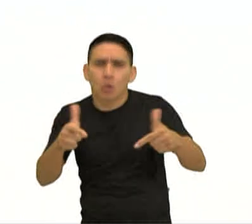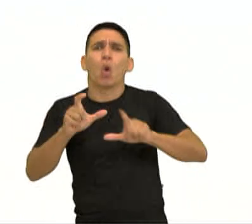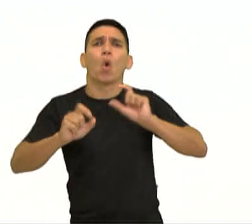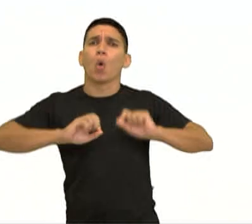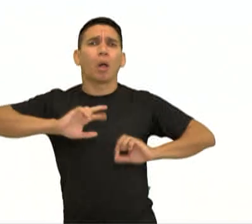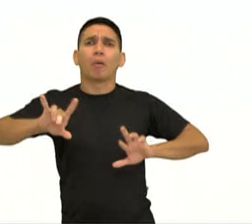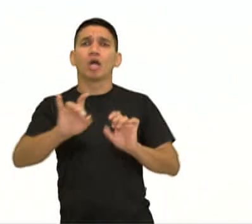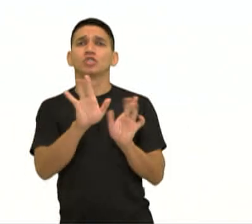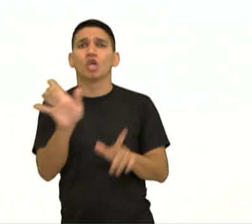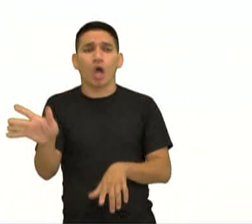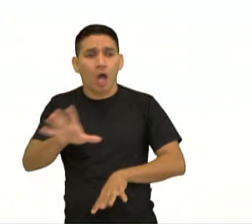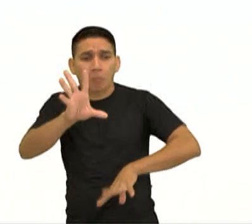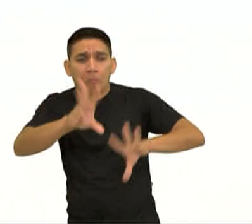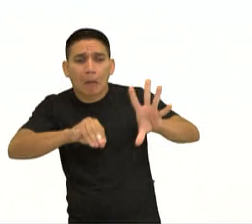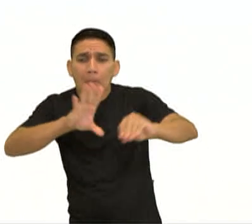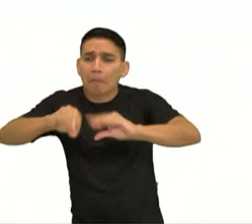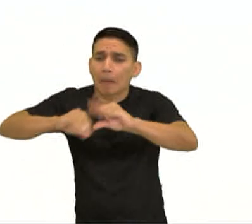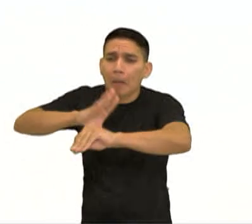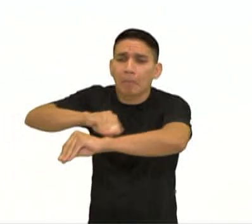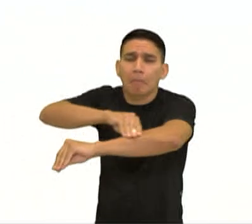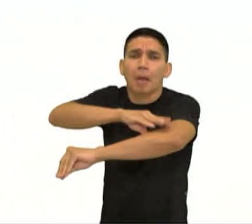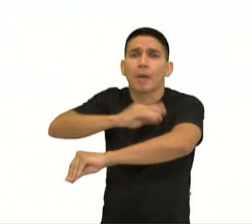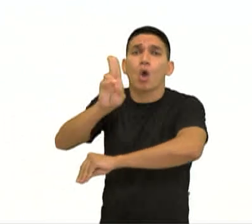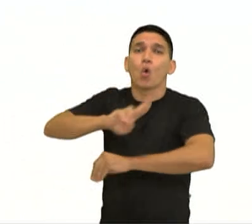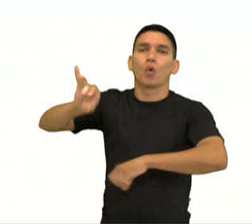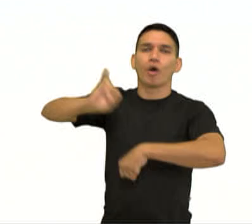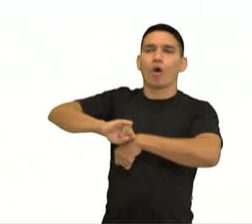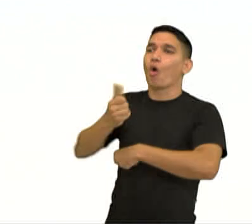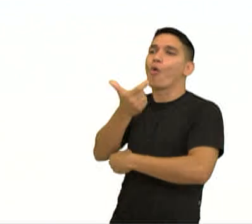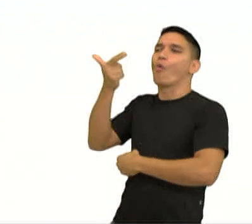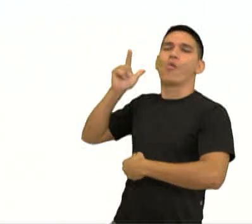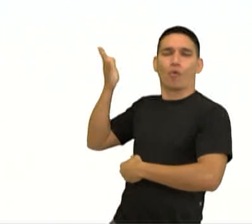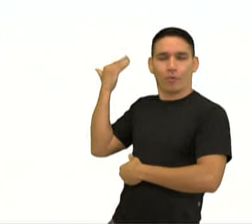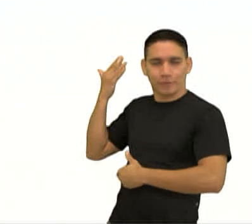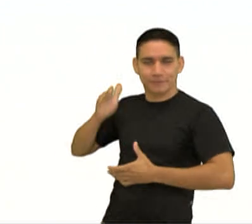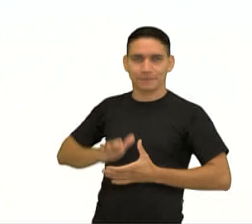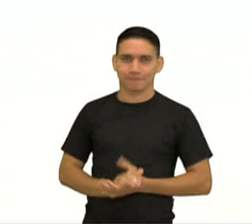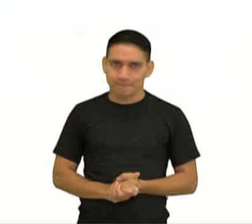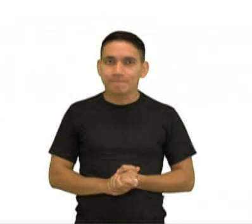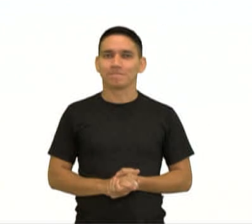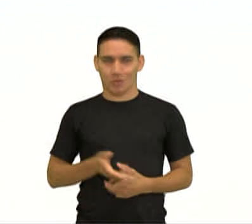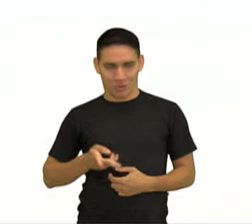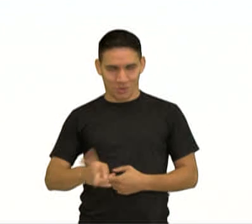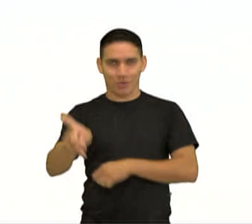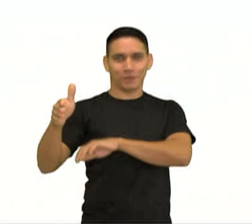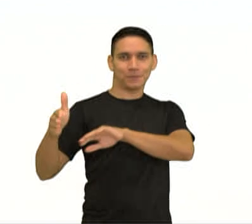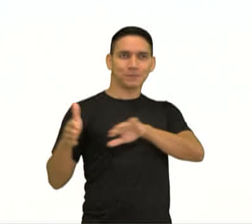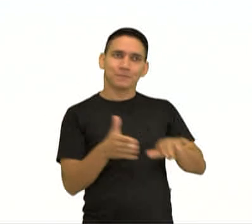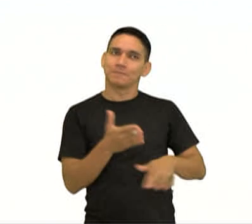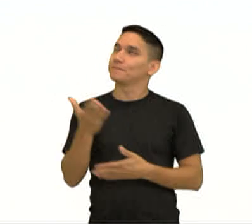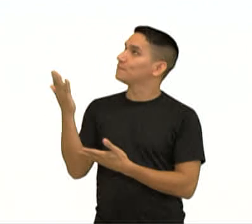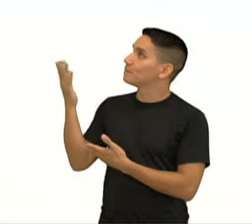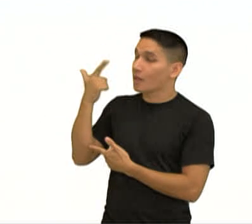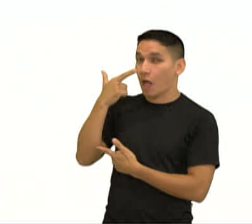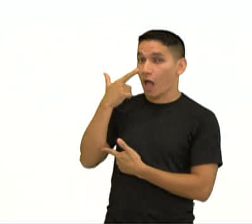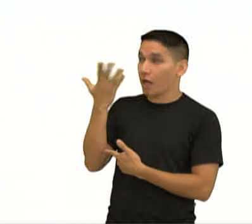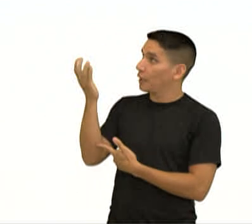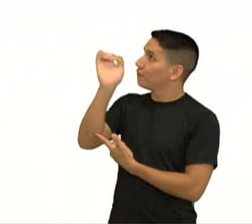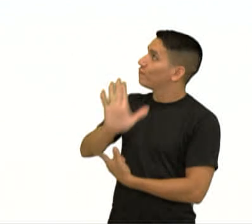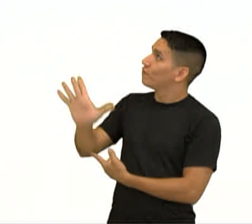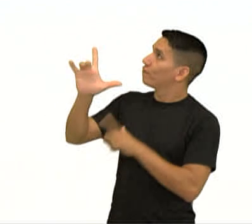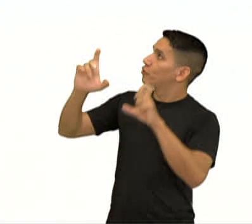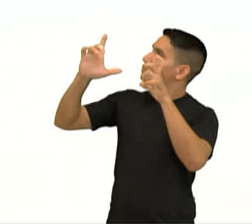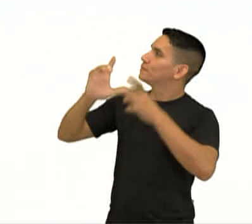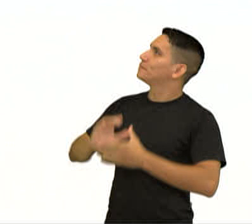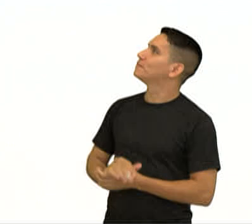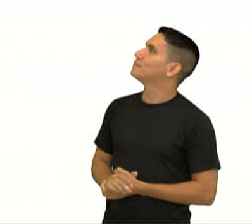mais restrita ao manuseio como nas obras anteriores. Continuando, observem esta